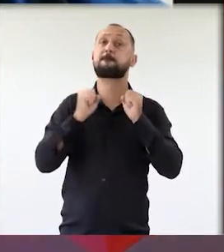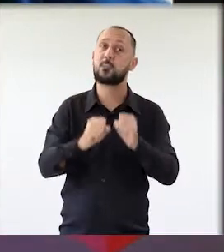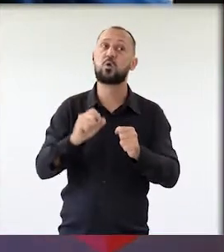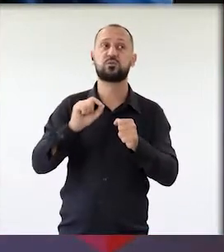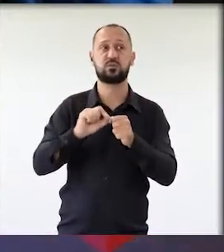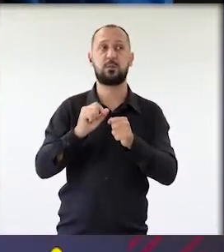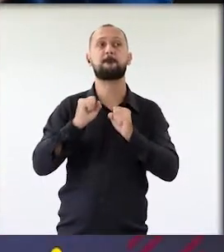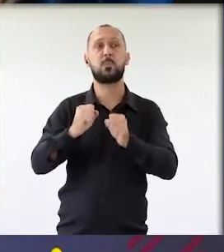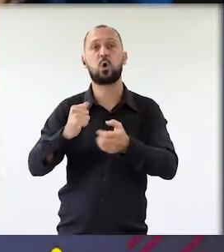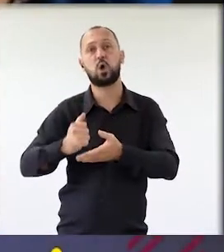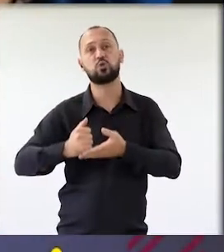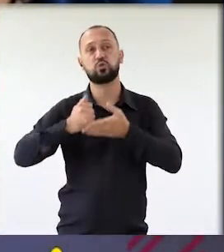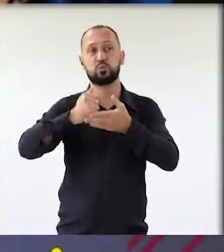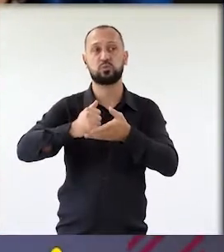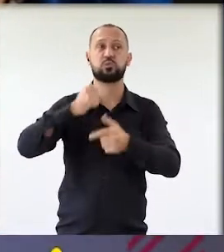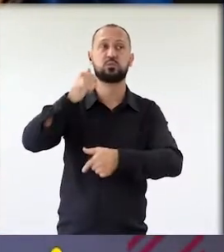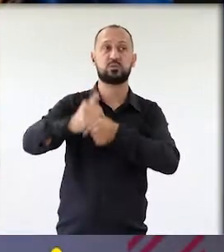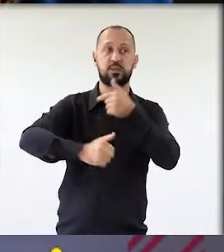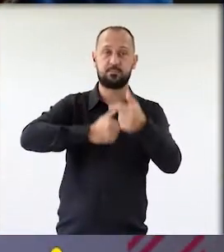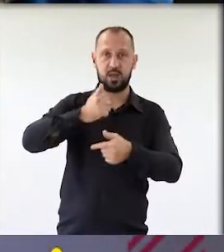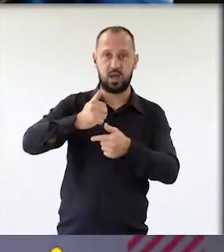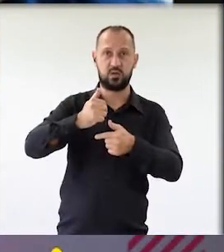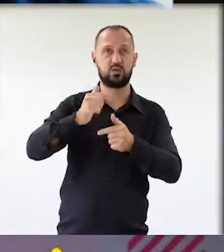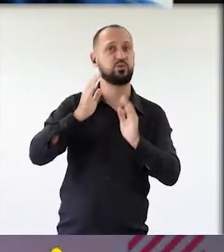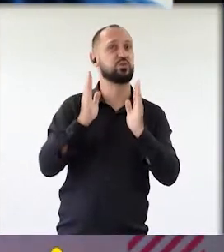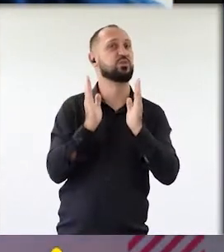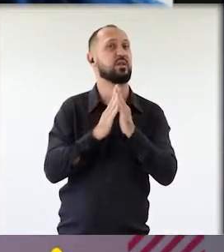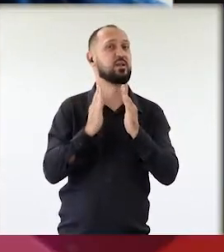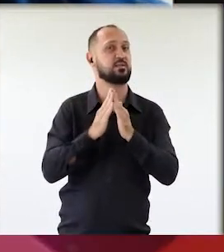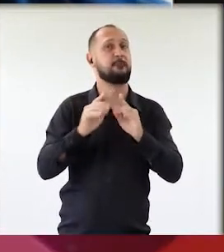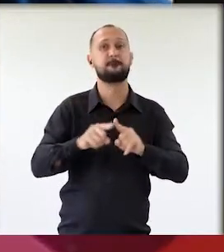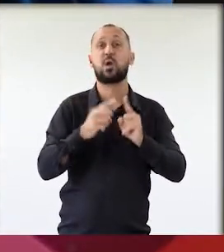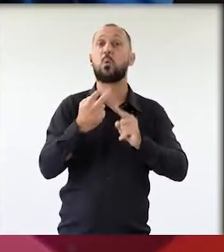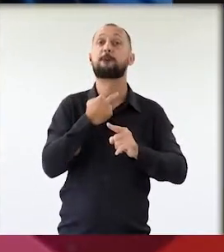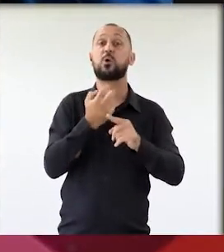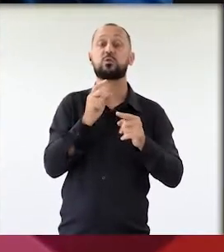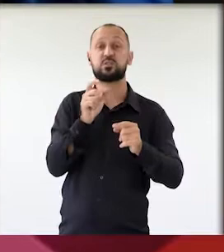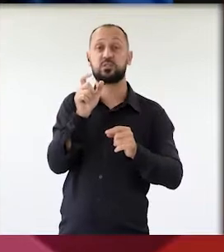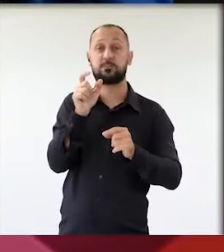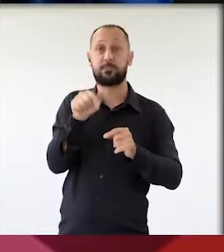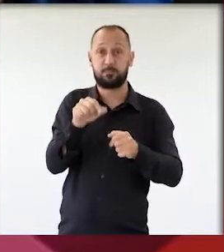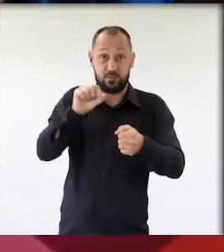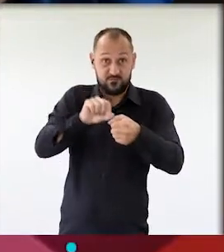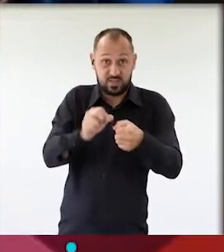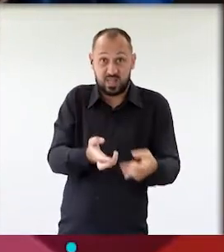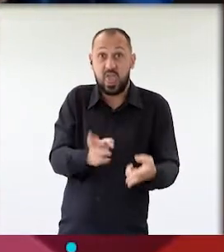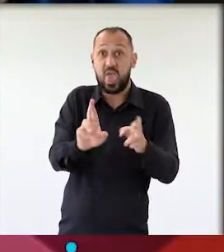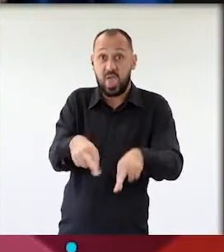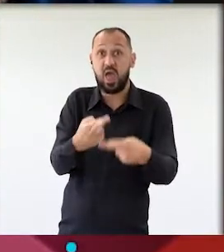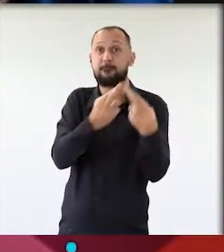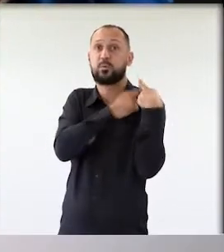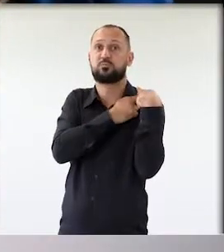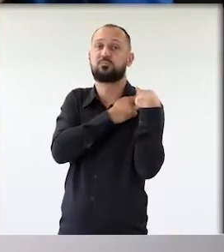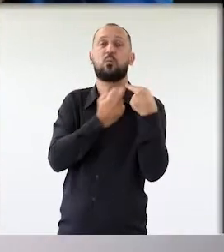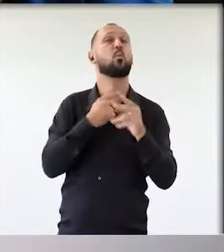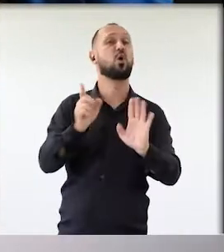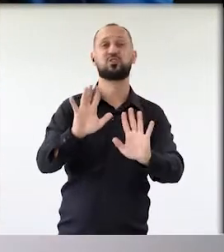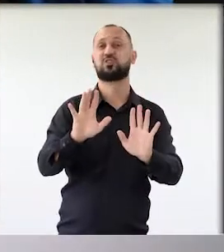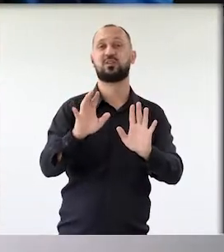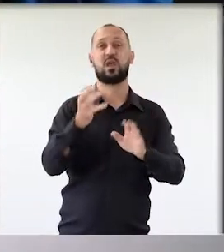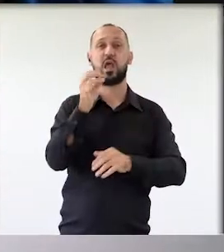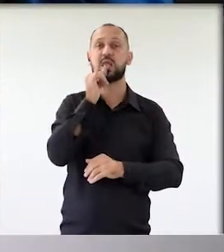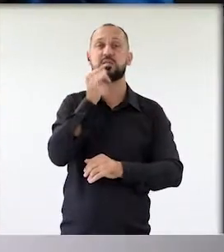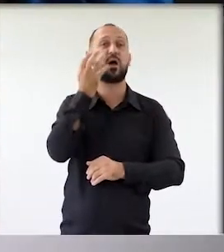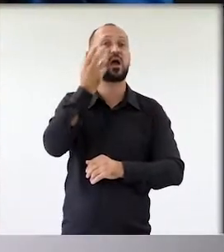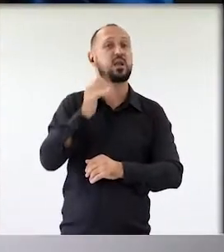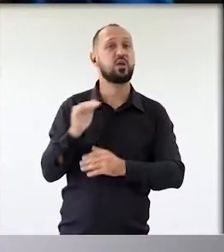o adolescente, ele pode auxiliar nos serviços domésticos, porém ele não pode ser o responsável pelos serviços. Né? À